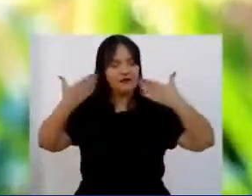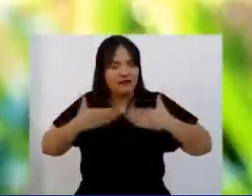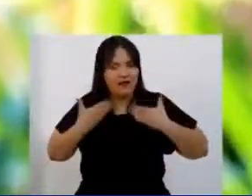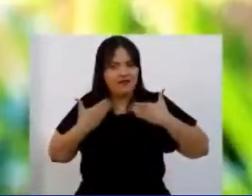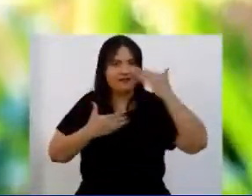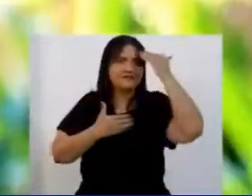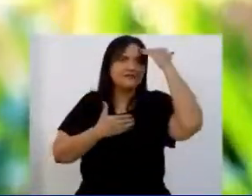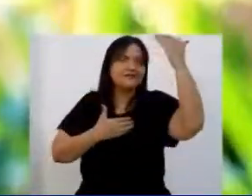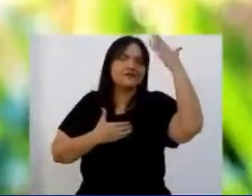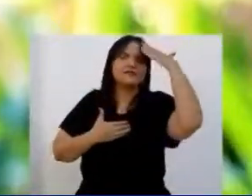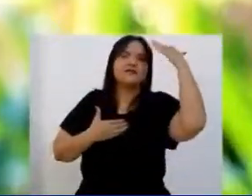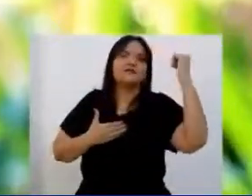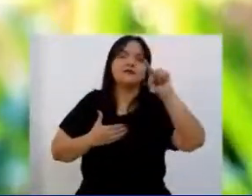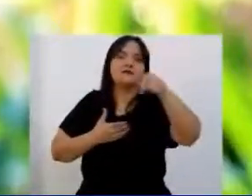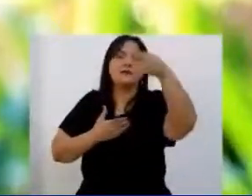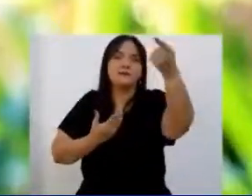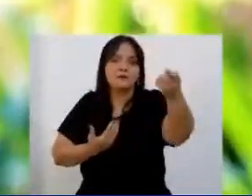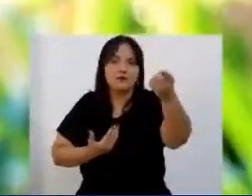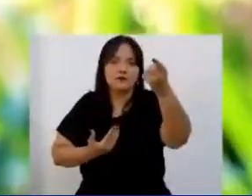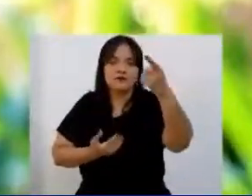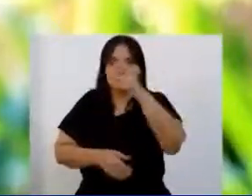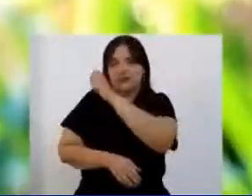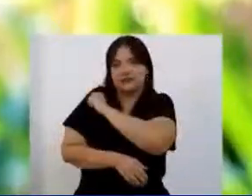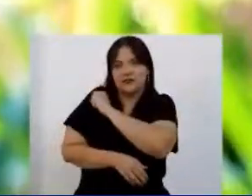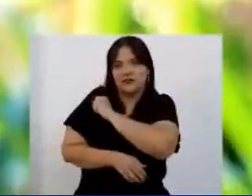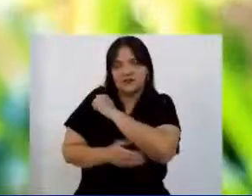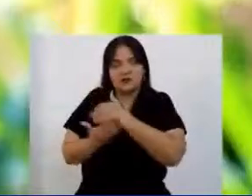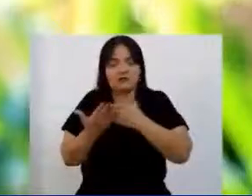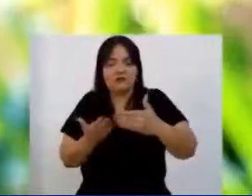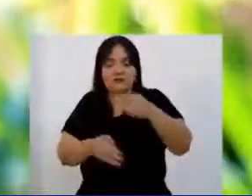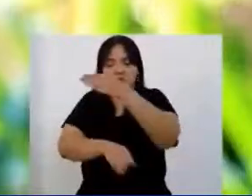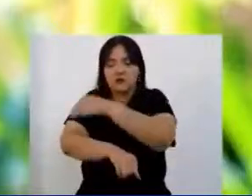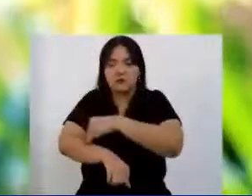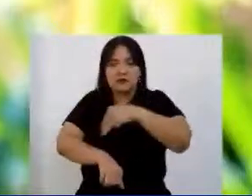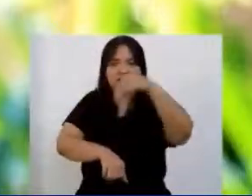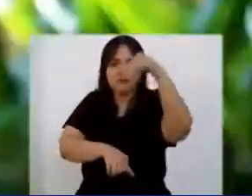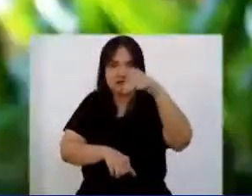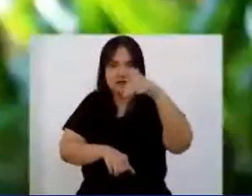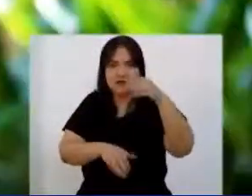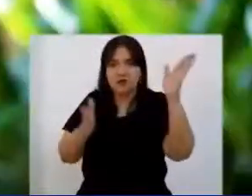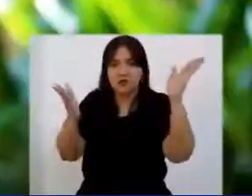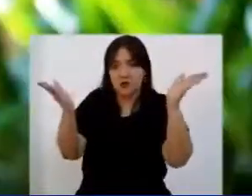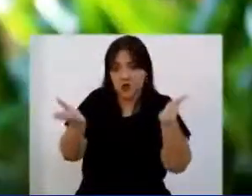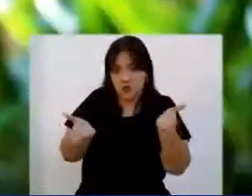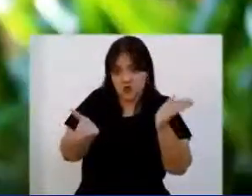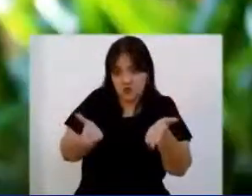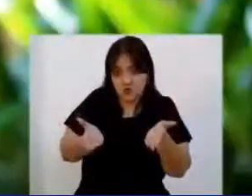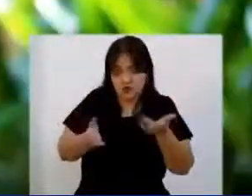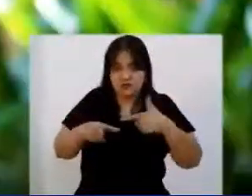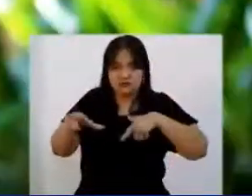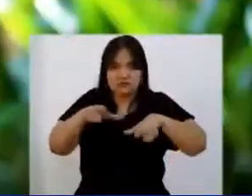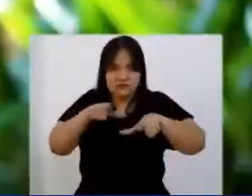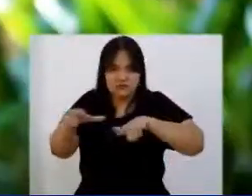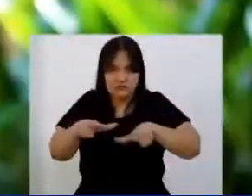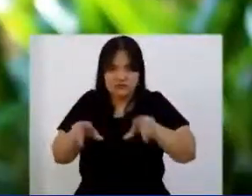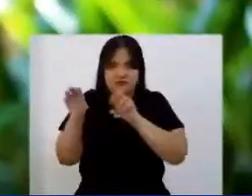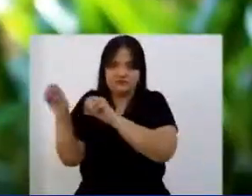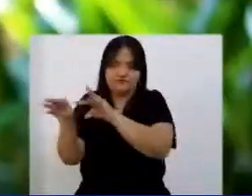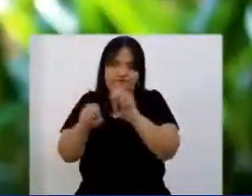muito grata de saber que vários deles depois ingressaram no mestrado e hoje, inclusive, estão atuando